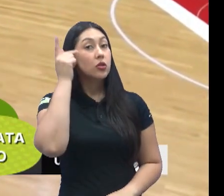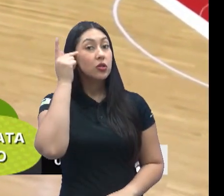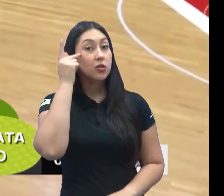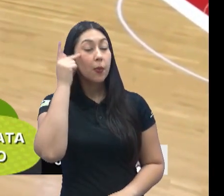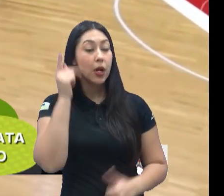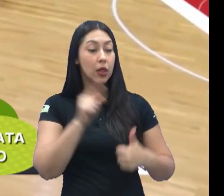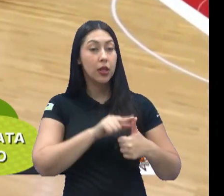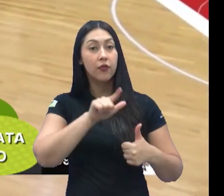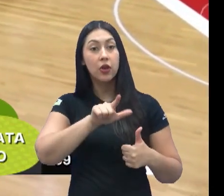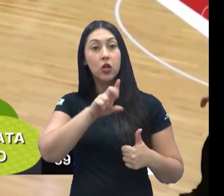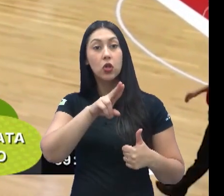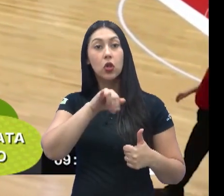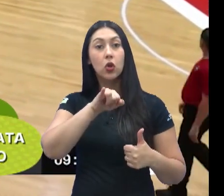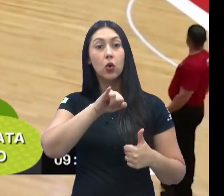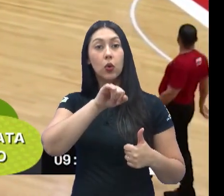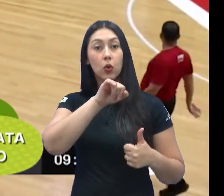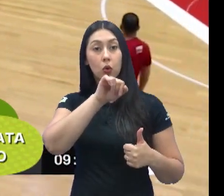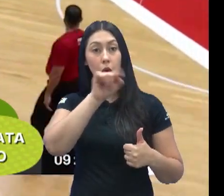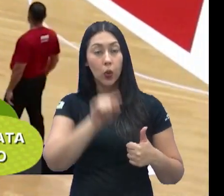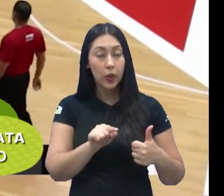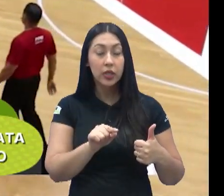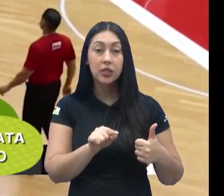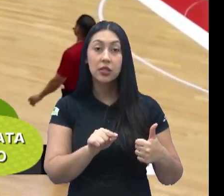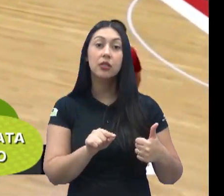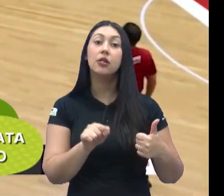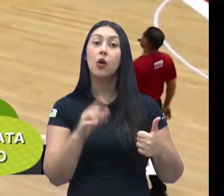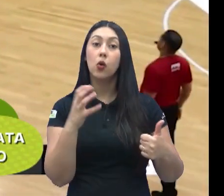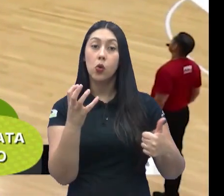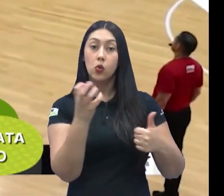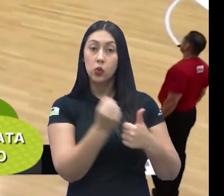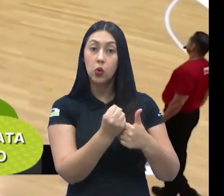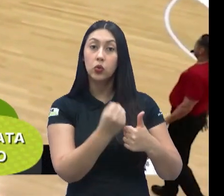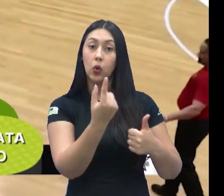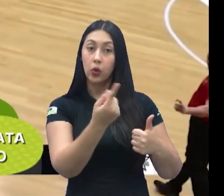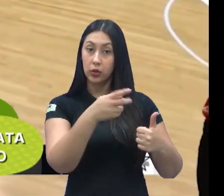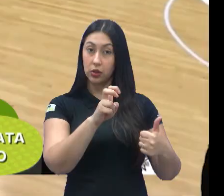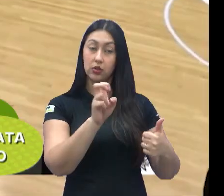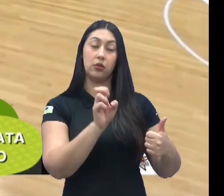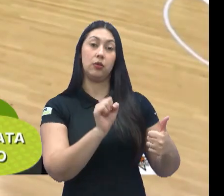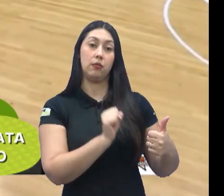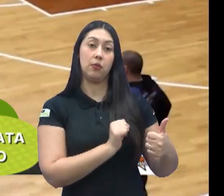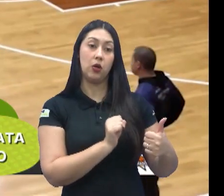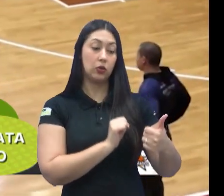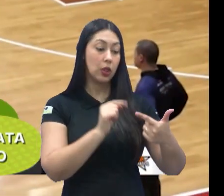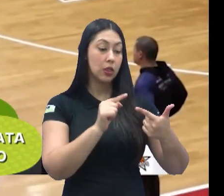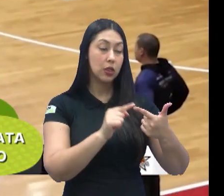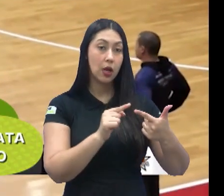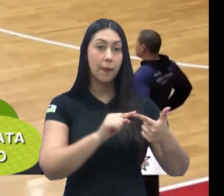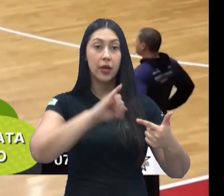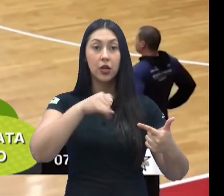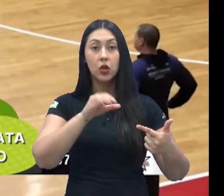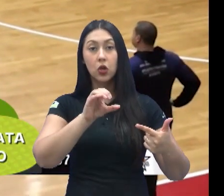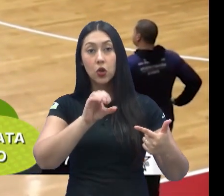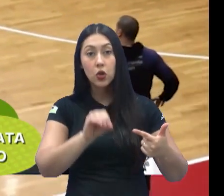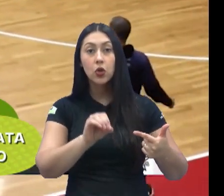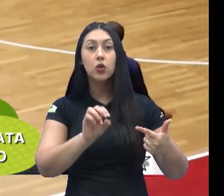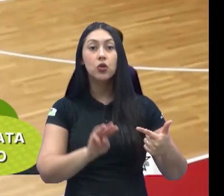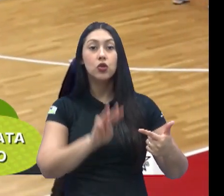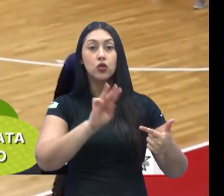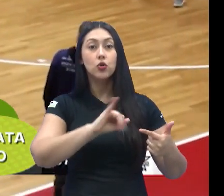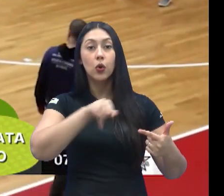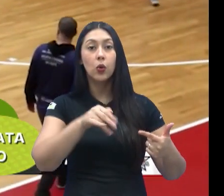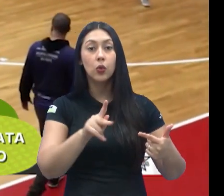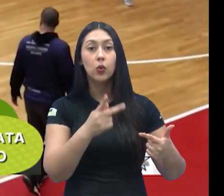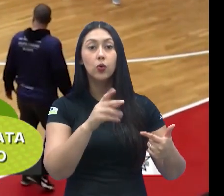Eduardo, também anotando double-double, né, com 15 pontos e 10 rebotes, e o Jojo com 14 pontos e 10 rebotes. O